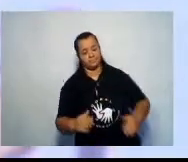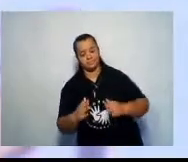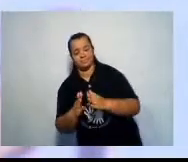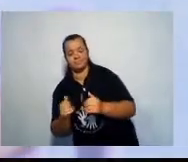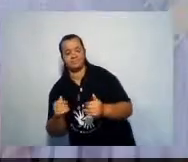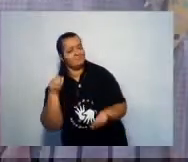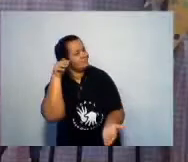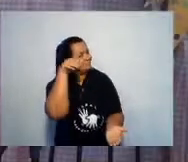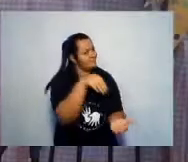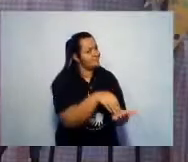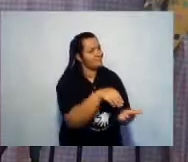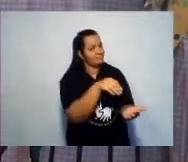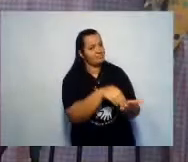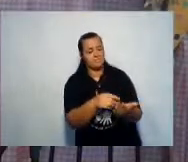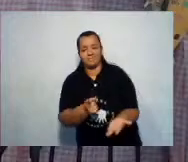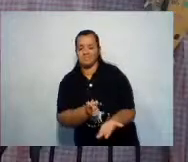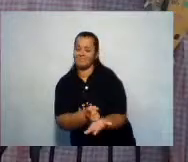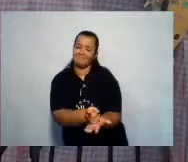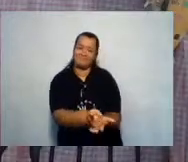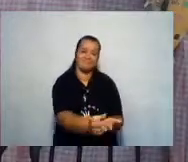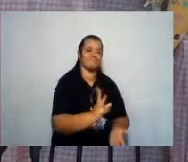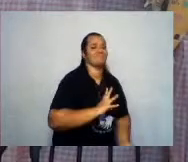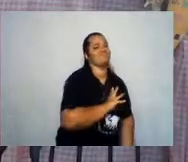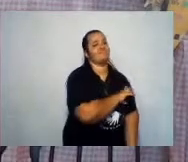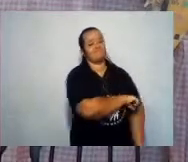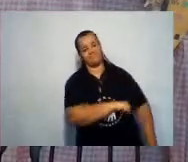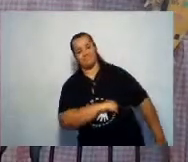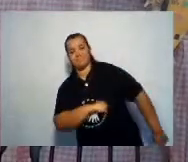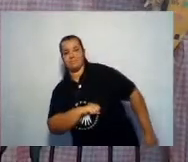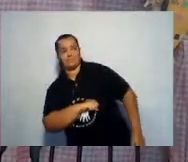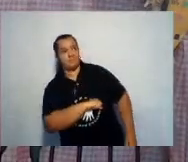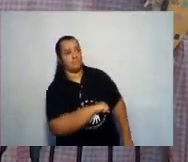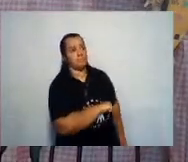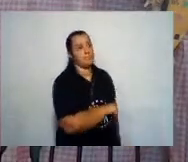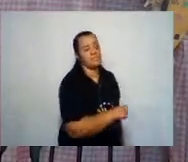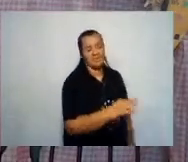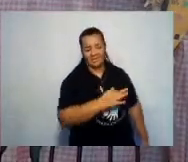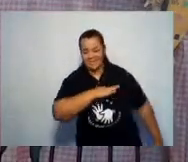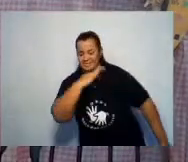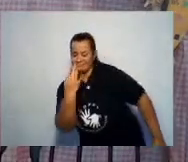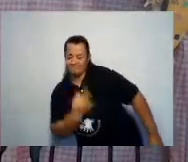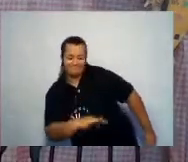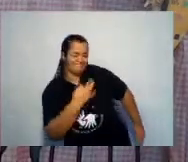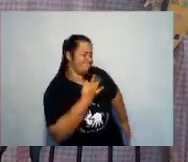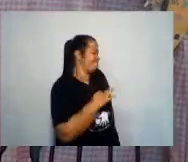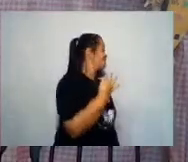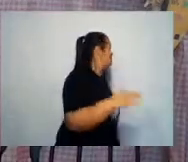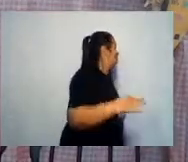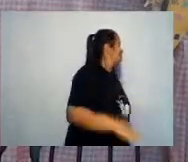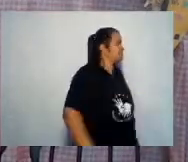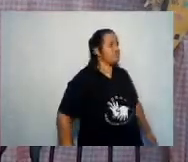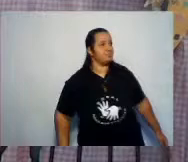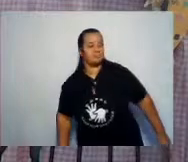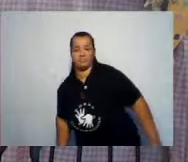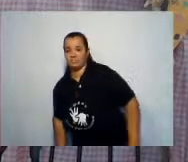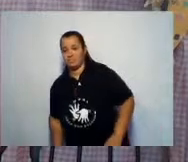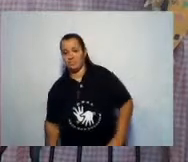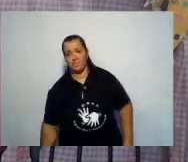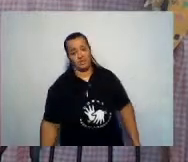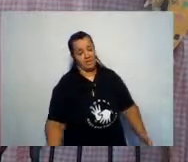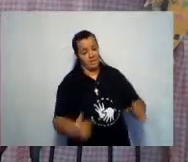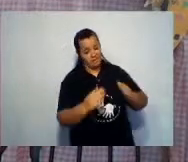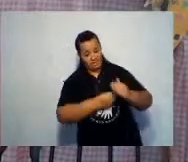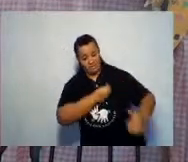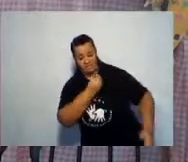Esse é último pedido, apelo de quem ama. Tá doendo demais essa insegurança.